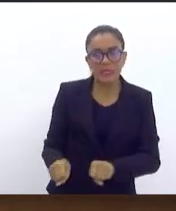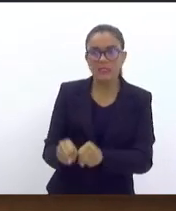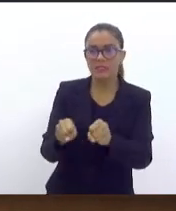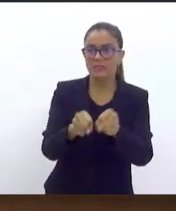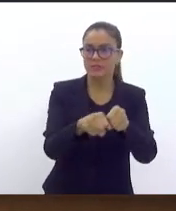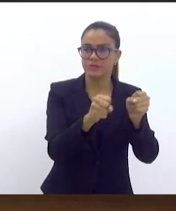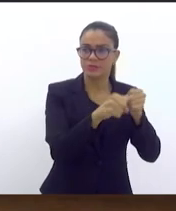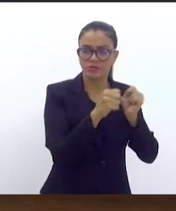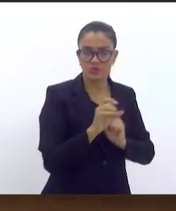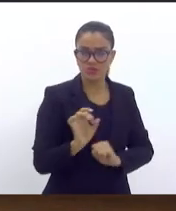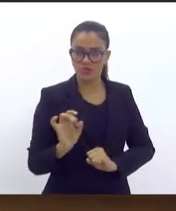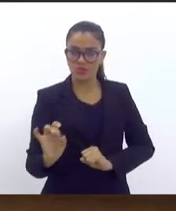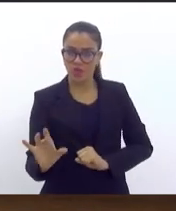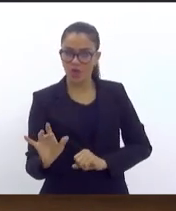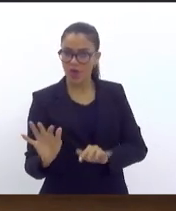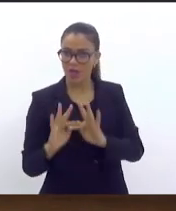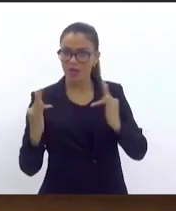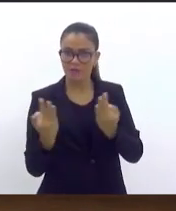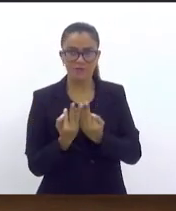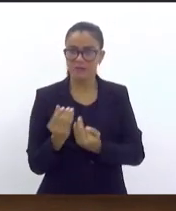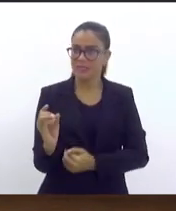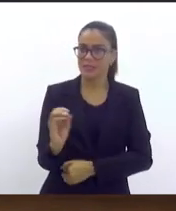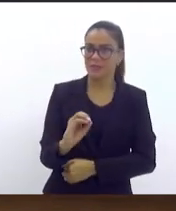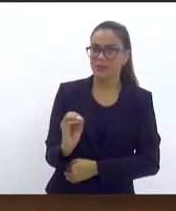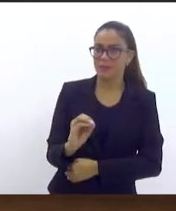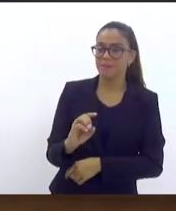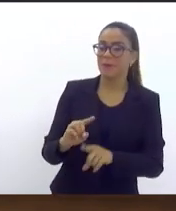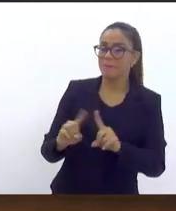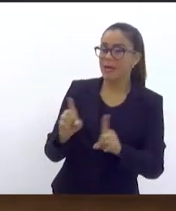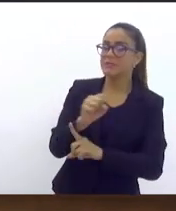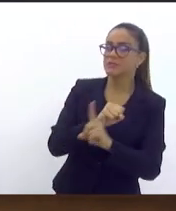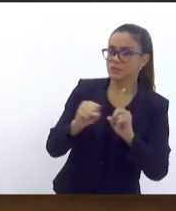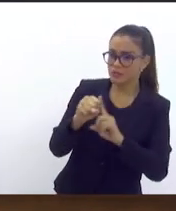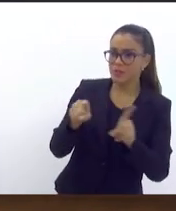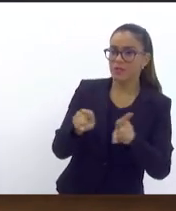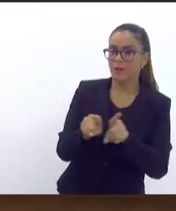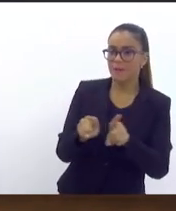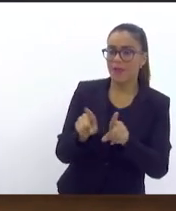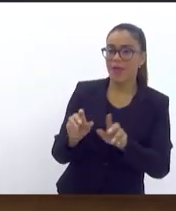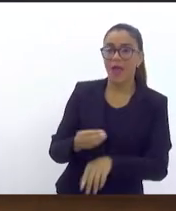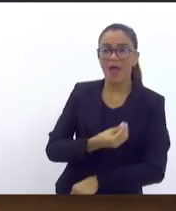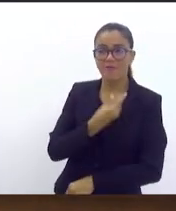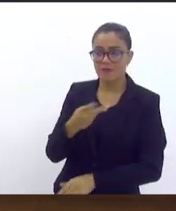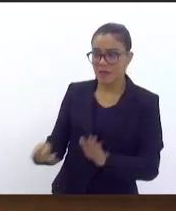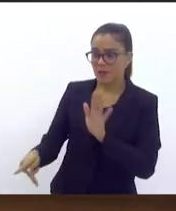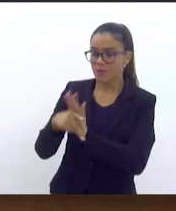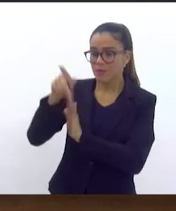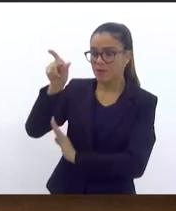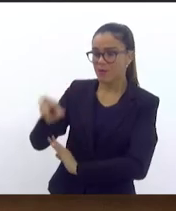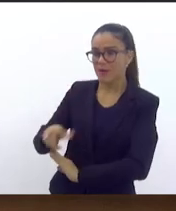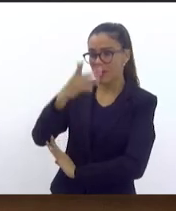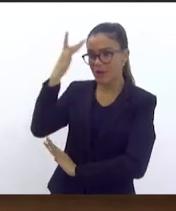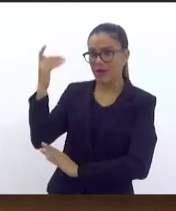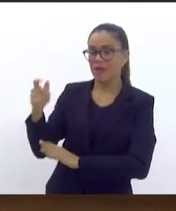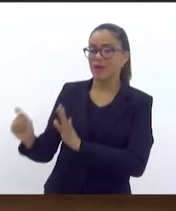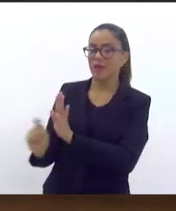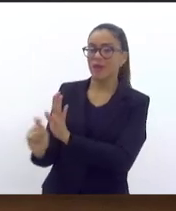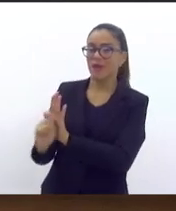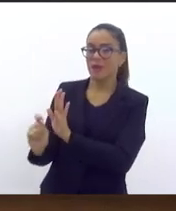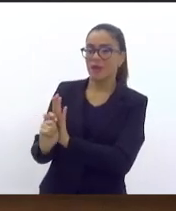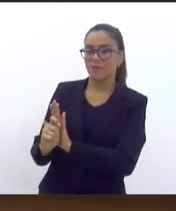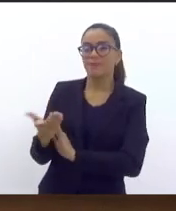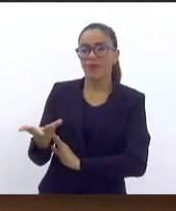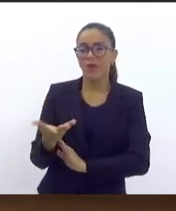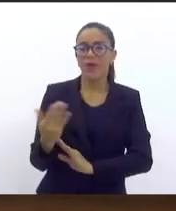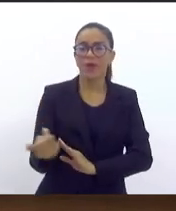não só a família a sociedade mas também a vida do próprio usuário então É com